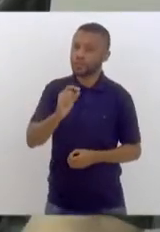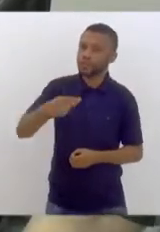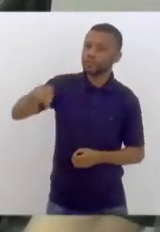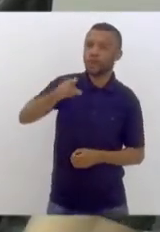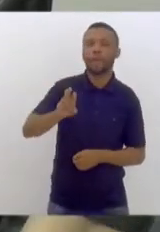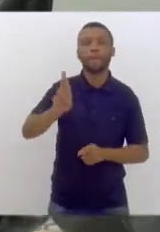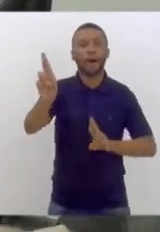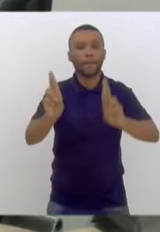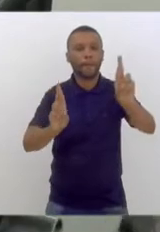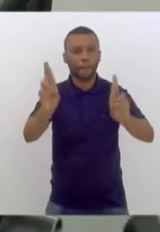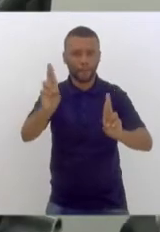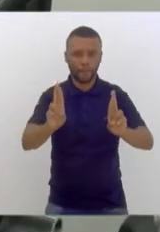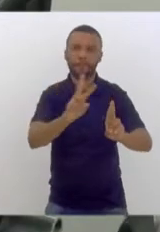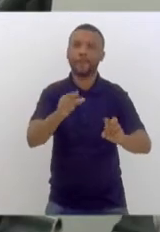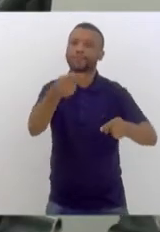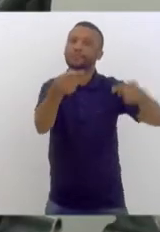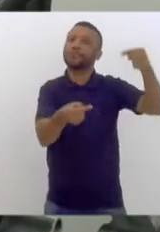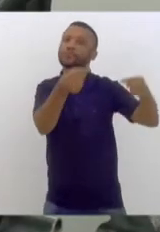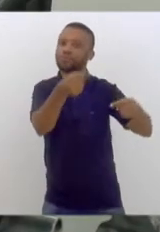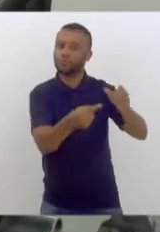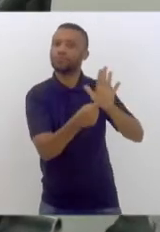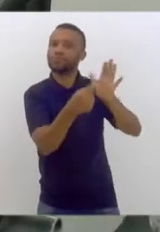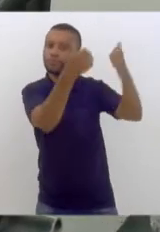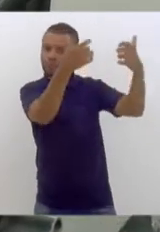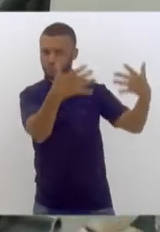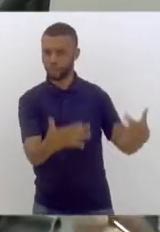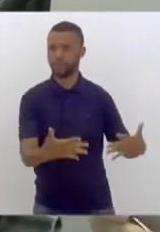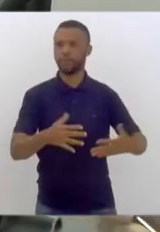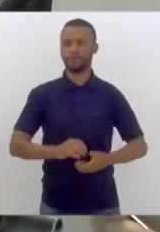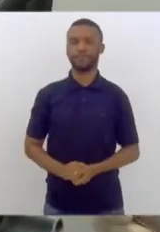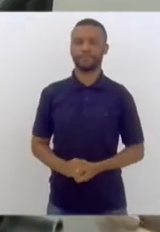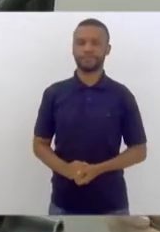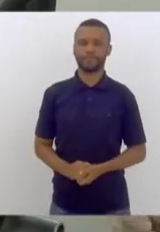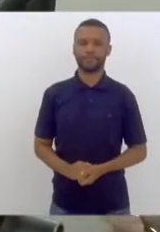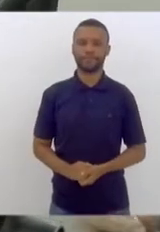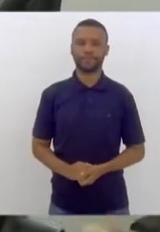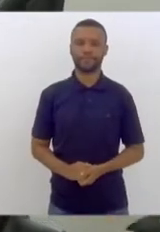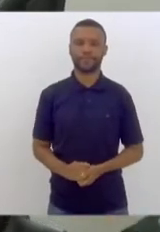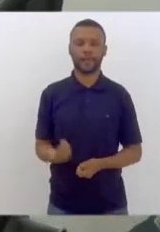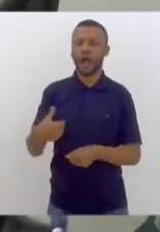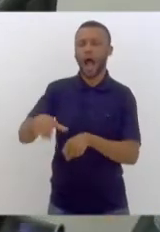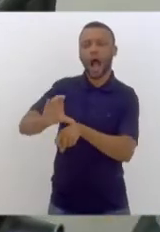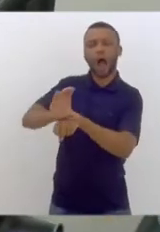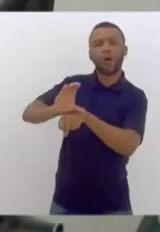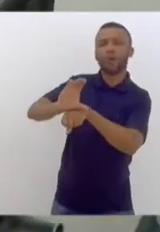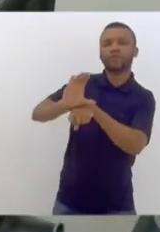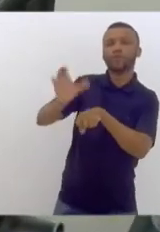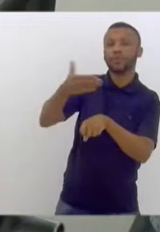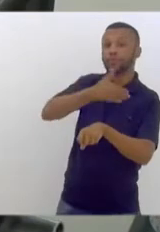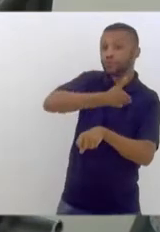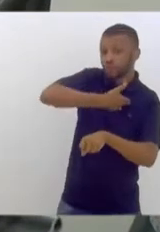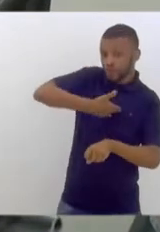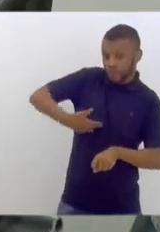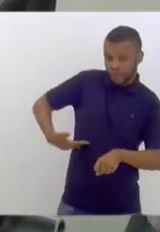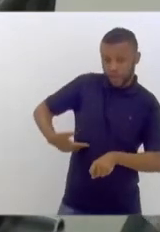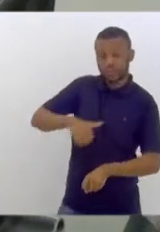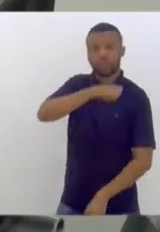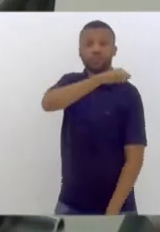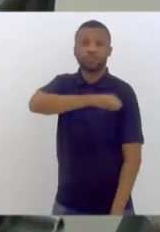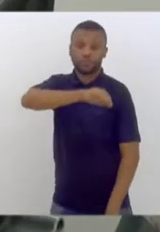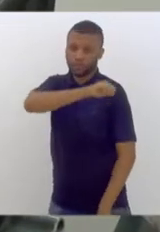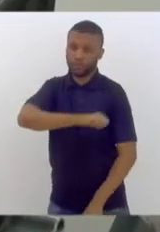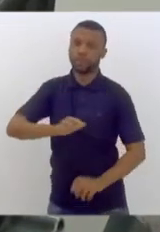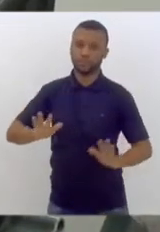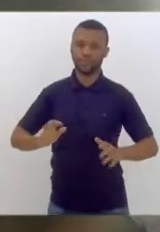aqui vão expor. O que diz a Constituição do Estado do Rio de